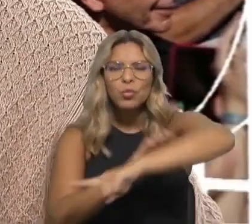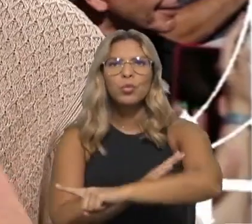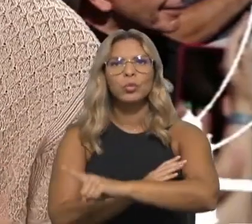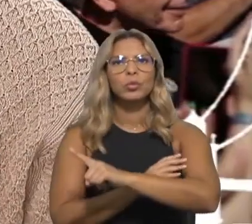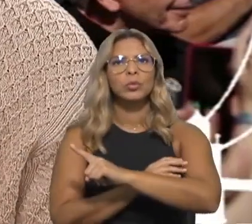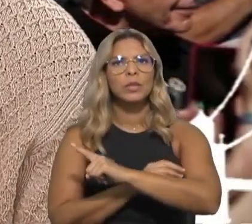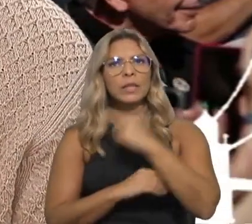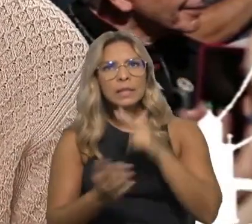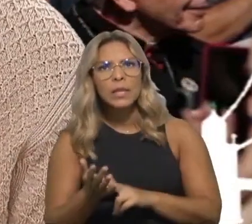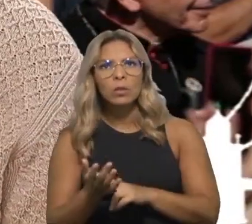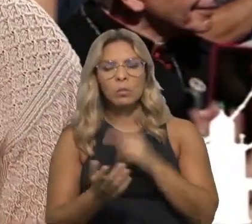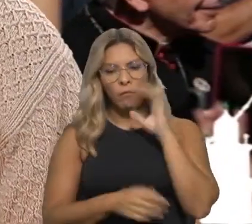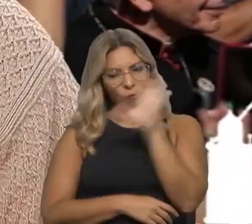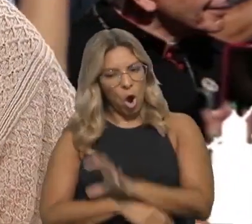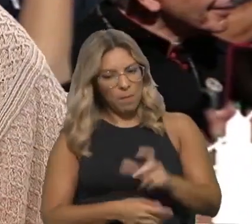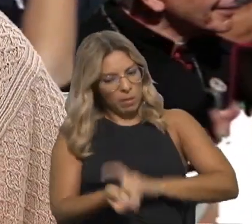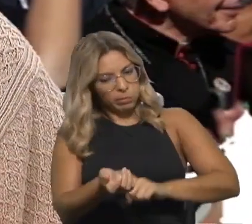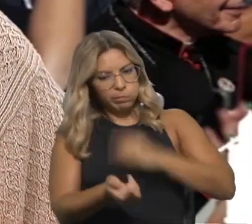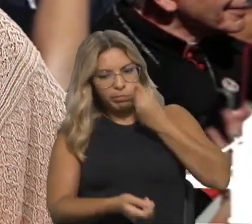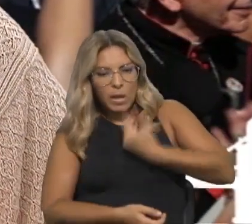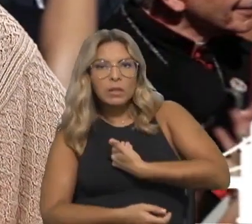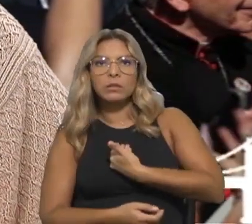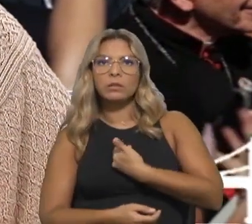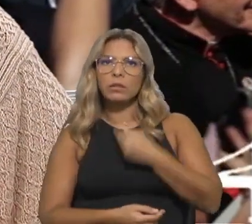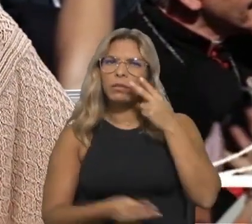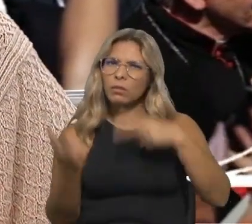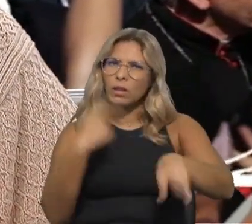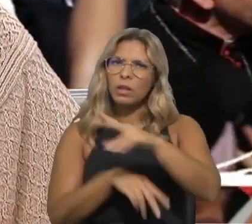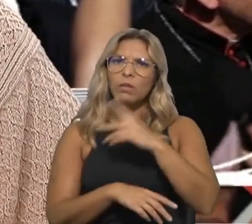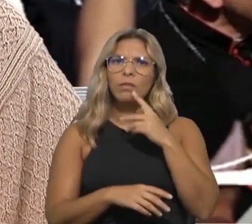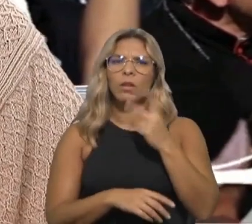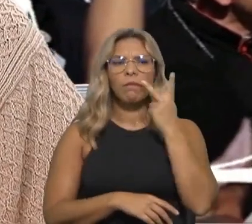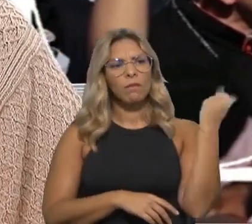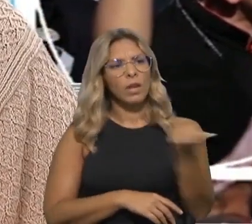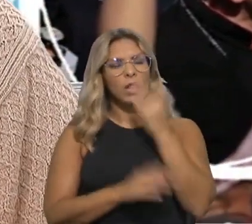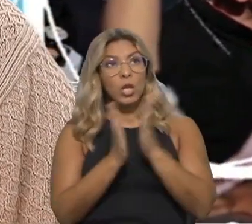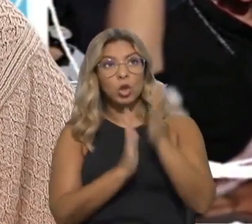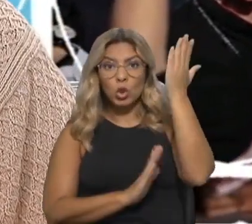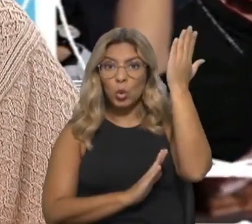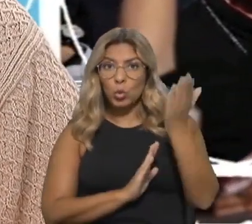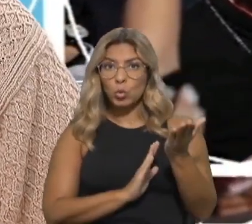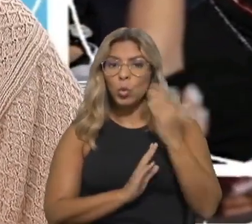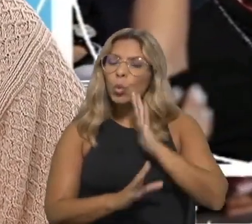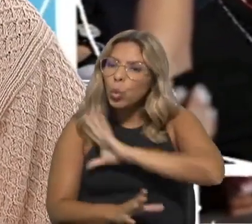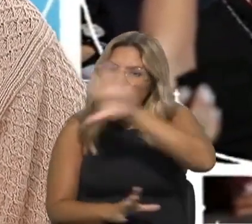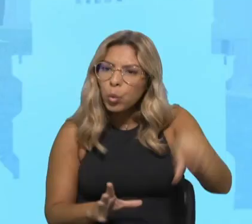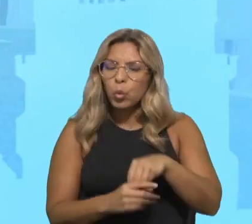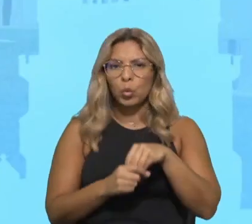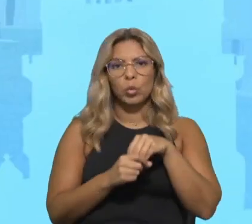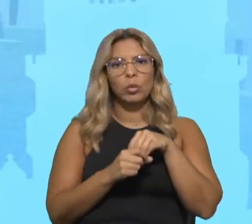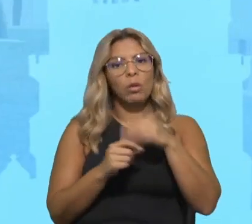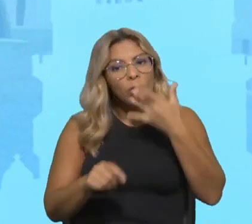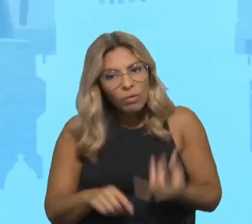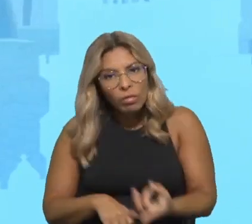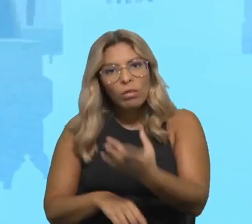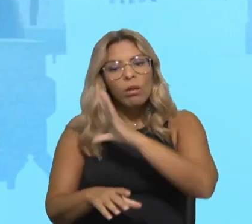nossa forma de ser para vermos que a vida cristã envolve tudo que a luz e a bondade e a misericórdia de Deus